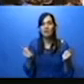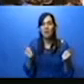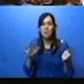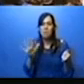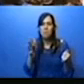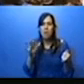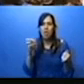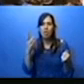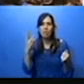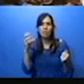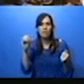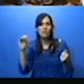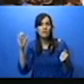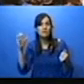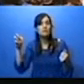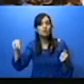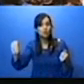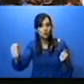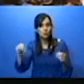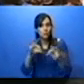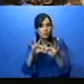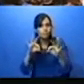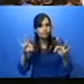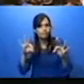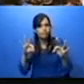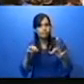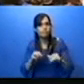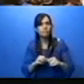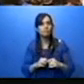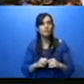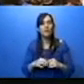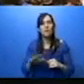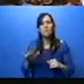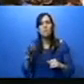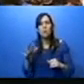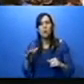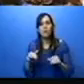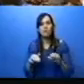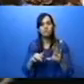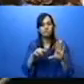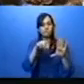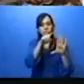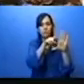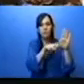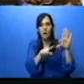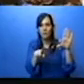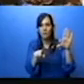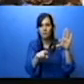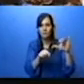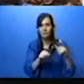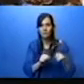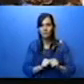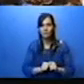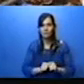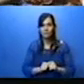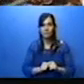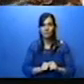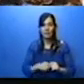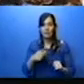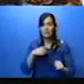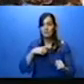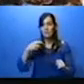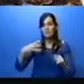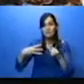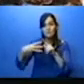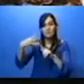30 centímetros de comprimento, mas geralmente ela tem um tamanho aproximadamente de um palmo. Algumas espécies, eu coloquei 3 espécies